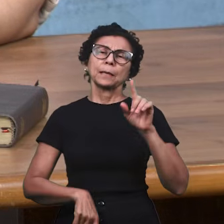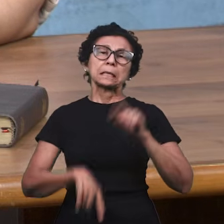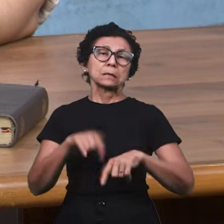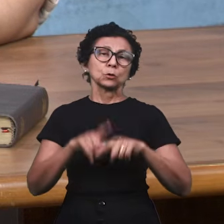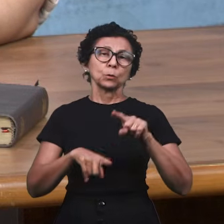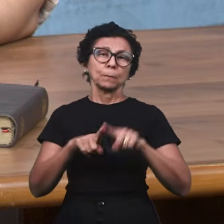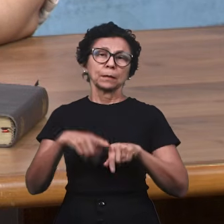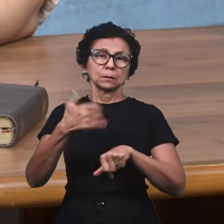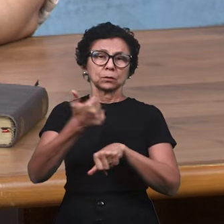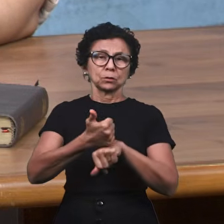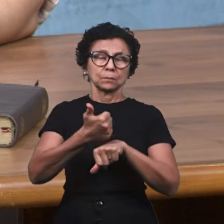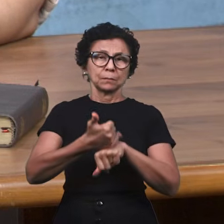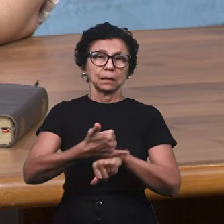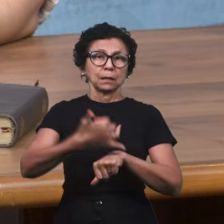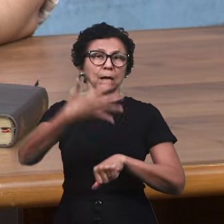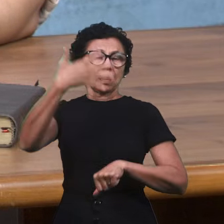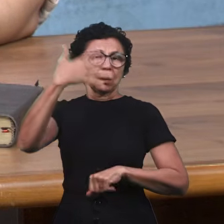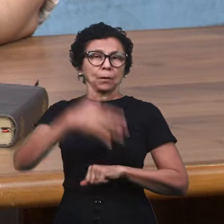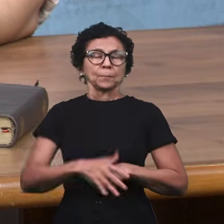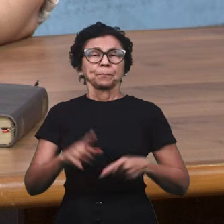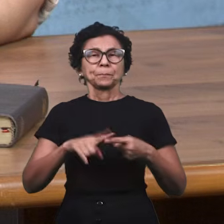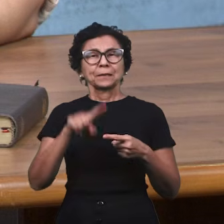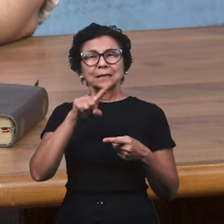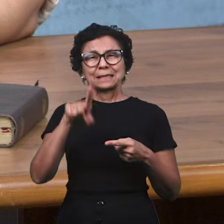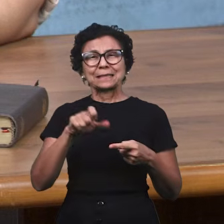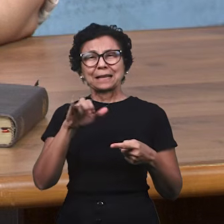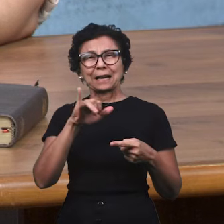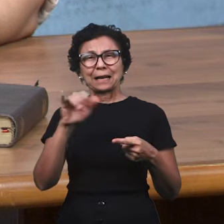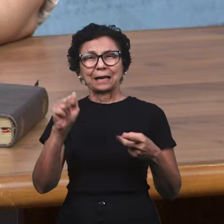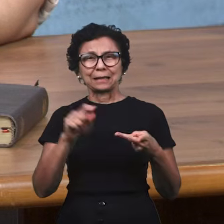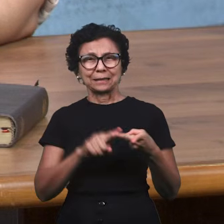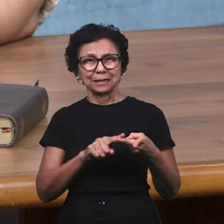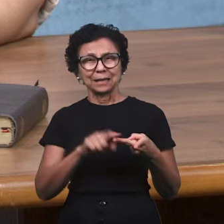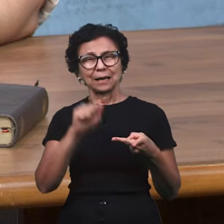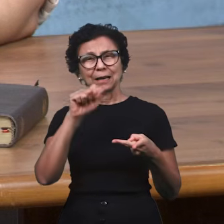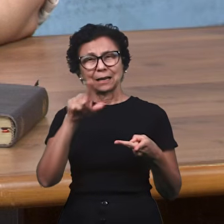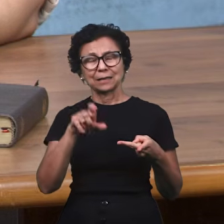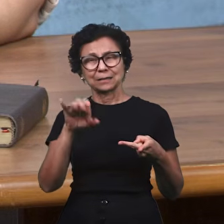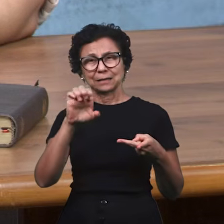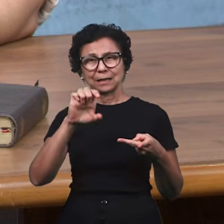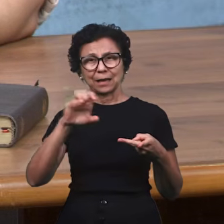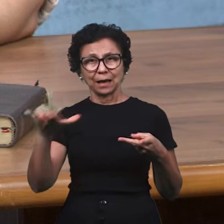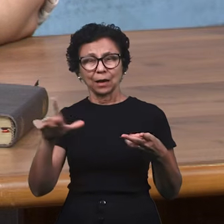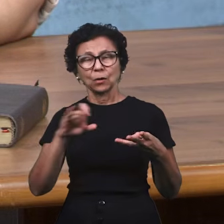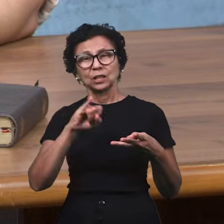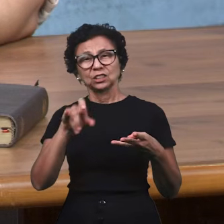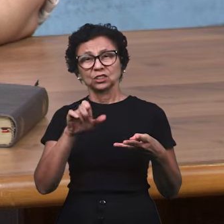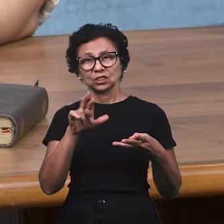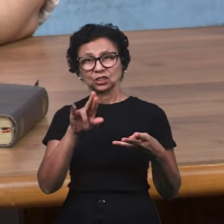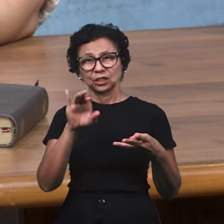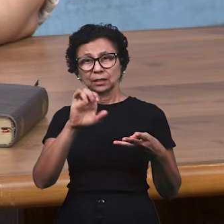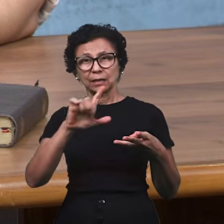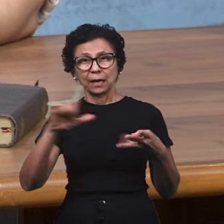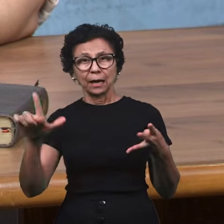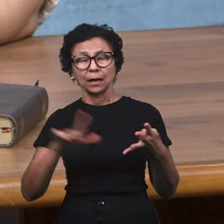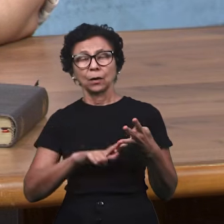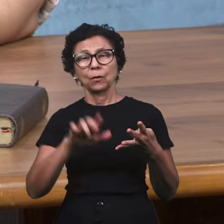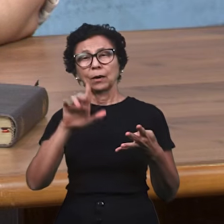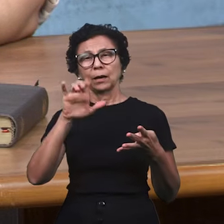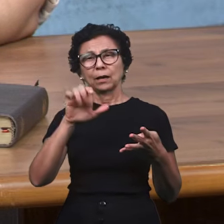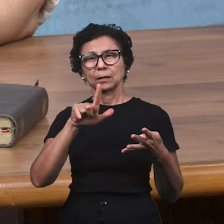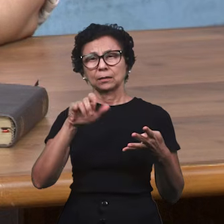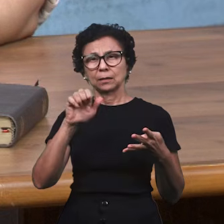E Zacarias e Aziel, e Semiramote, e Jeiel, e Uni, e